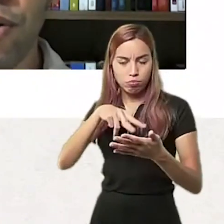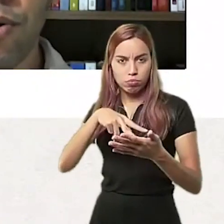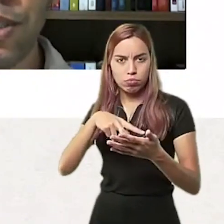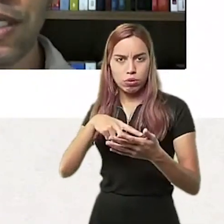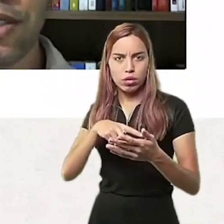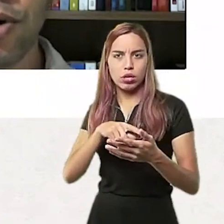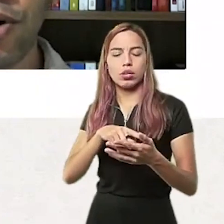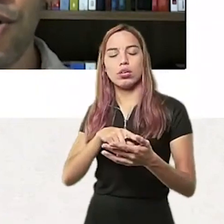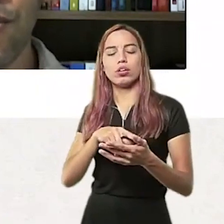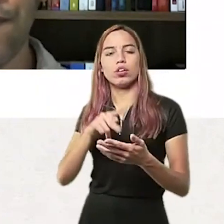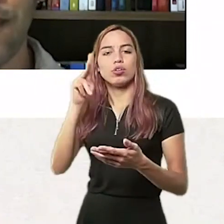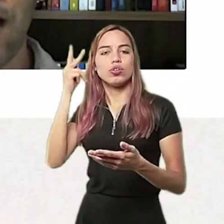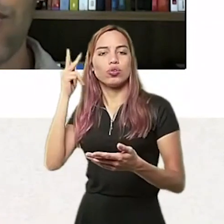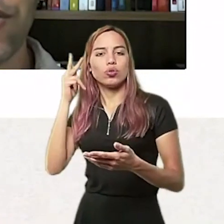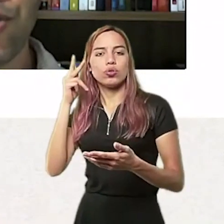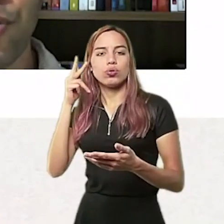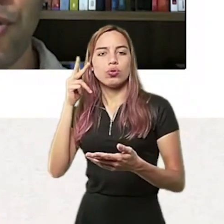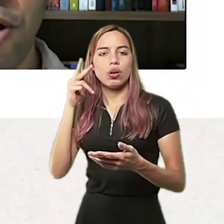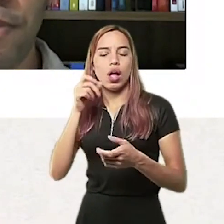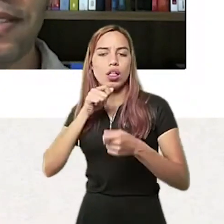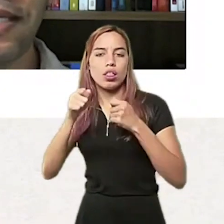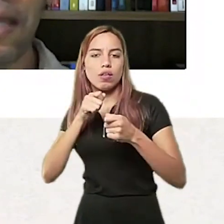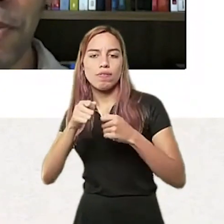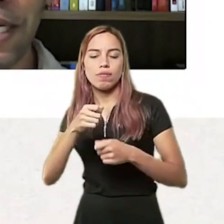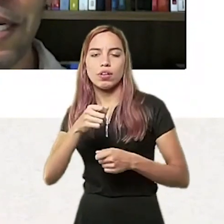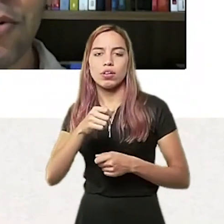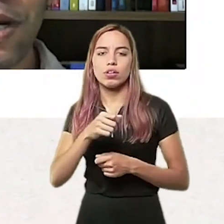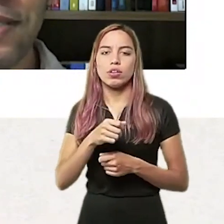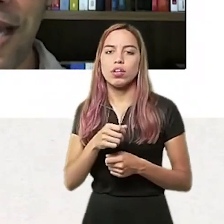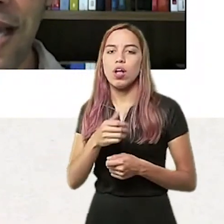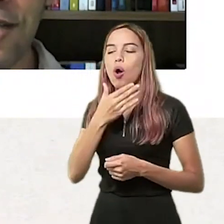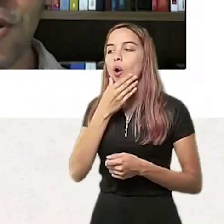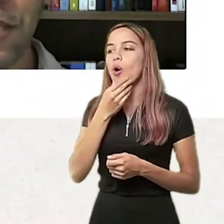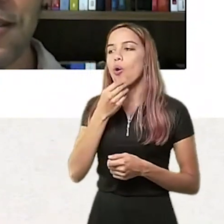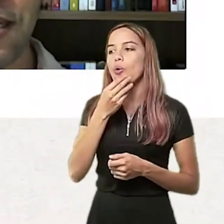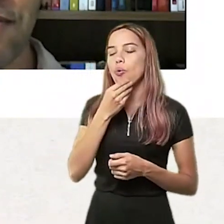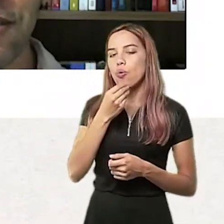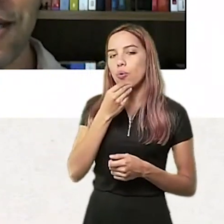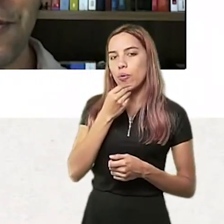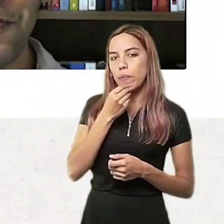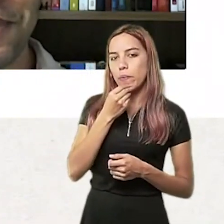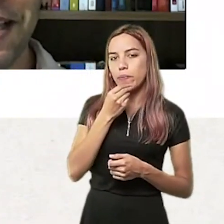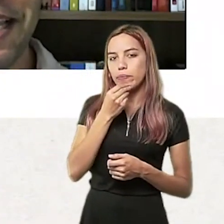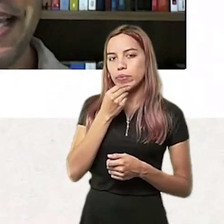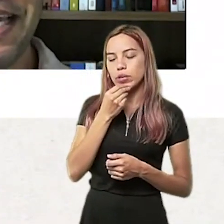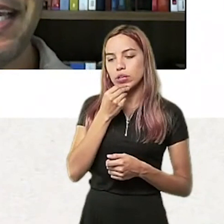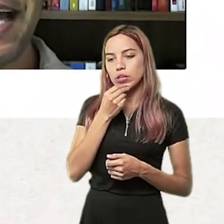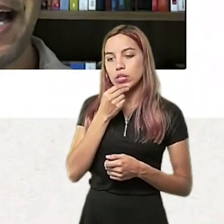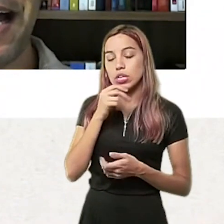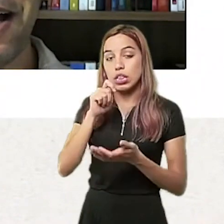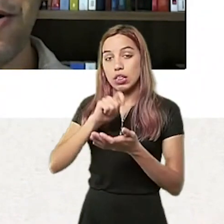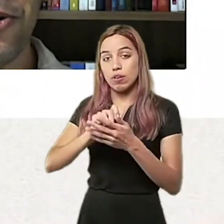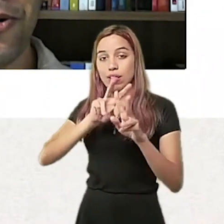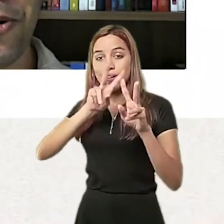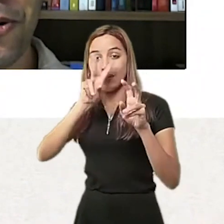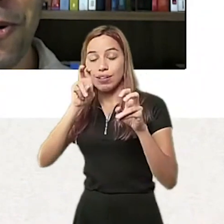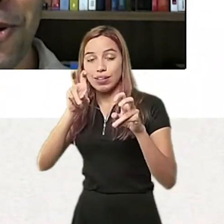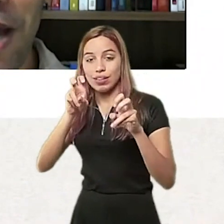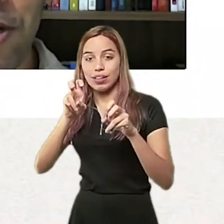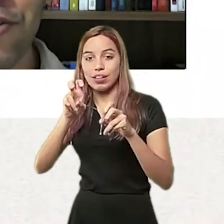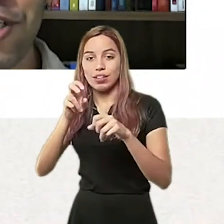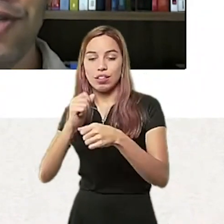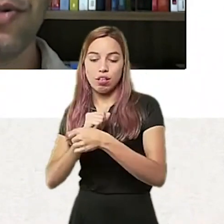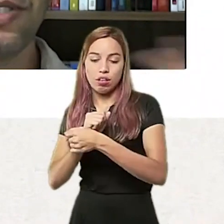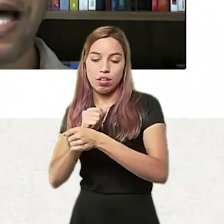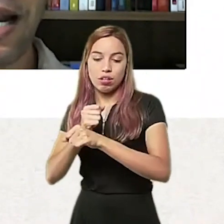entrevista com o escritor Laurentino Gomes, que está publicando uma série sobre a escravidão. E